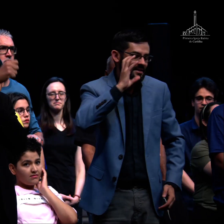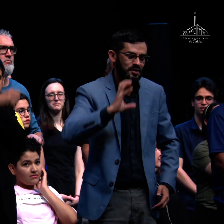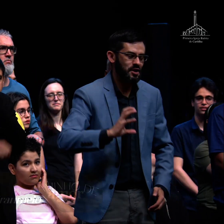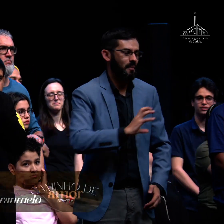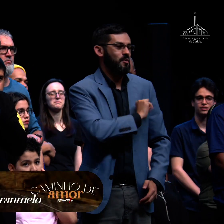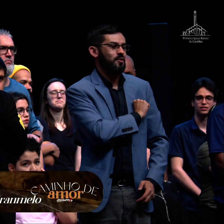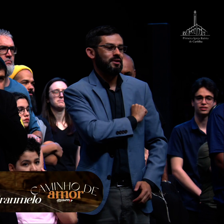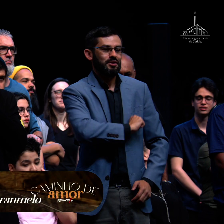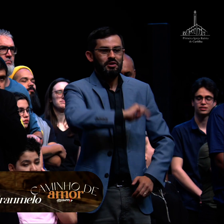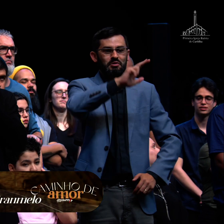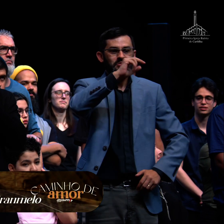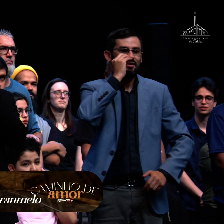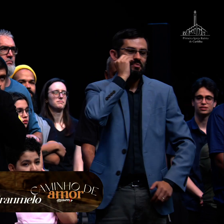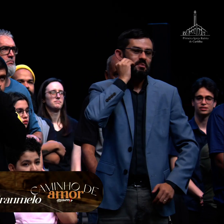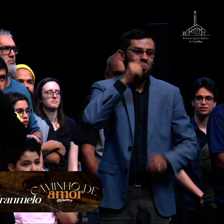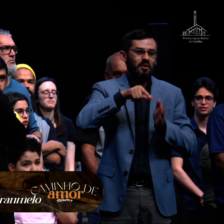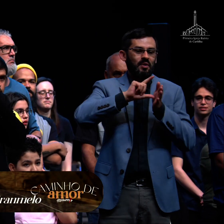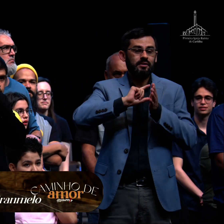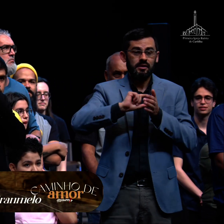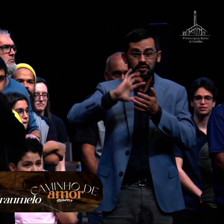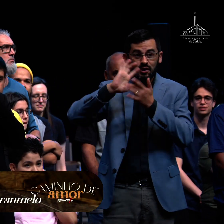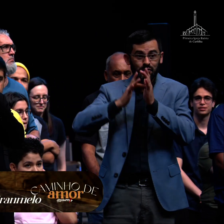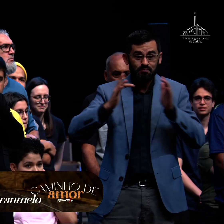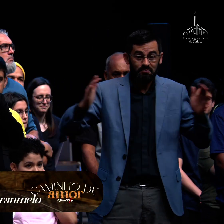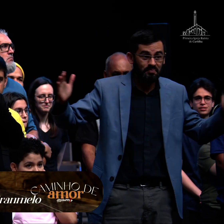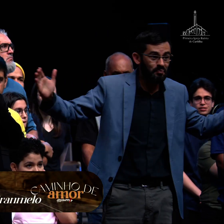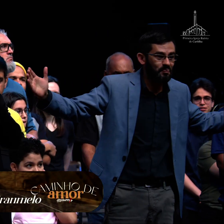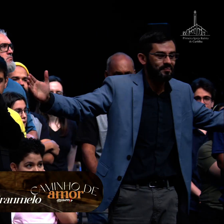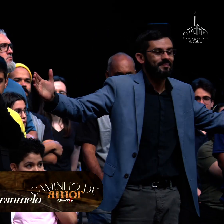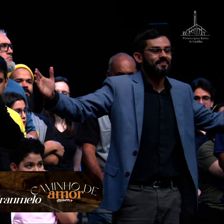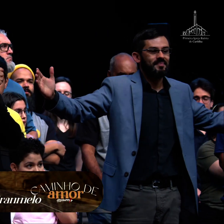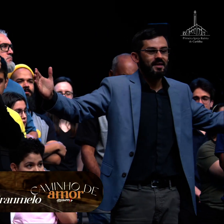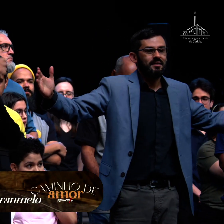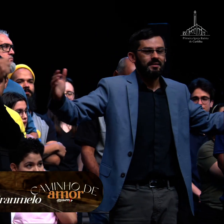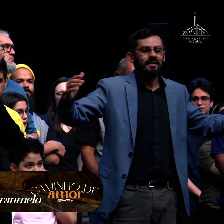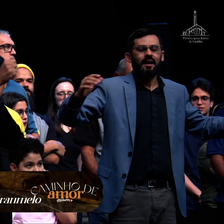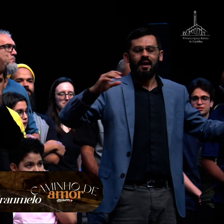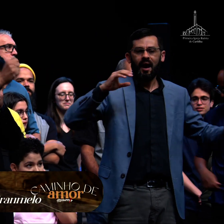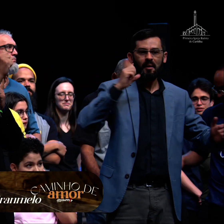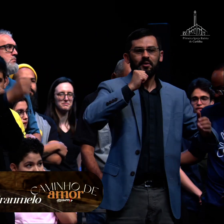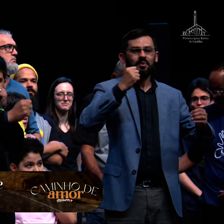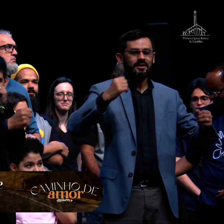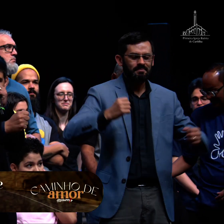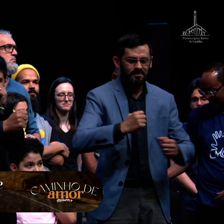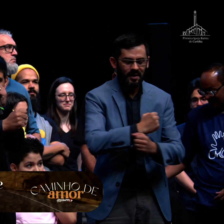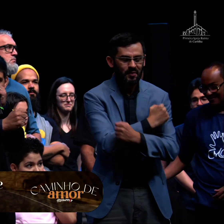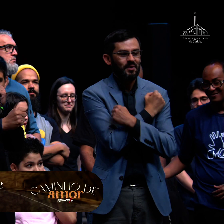que você nunca teve. Jesus com os braços abertos, pronto para